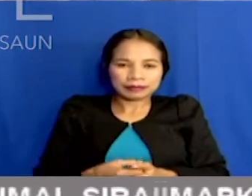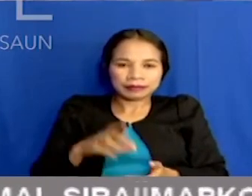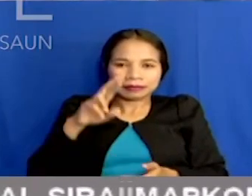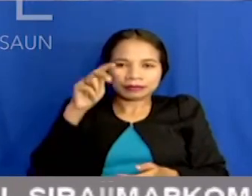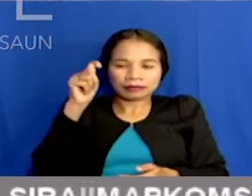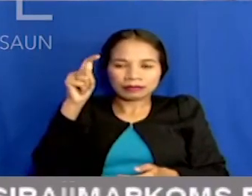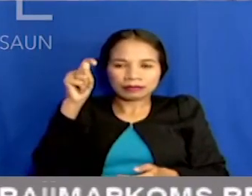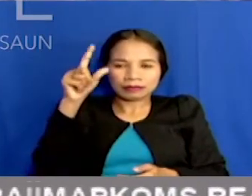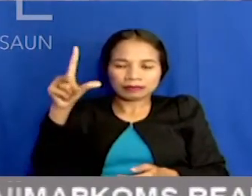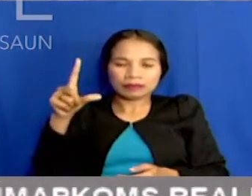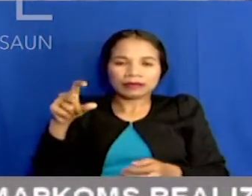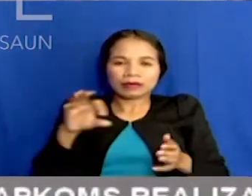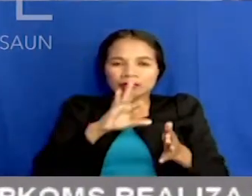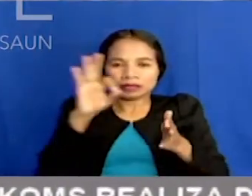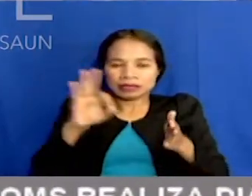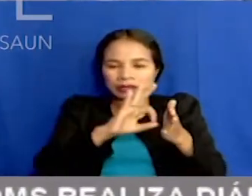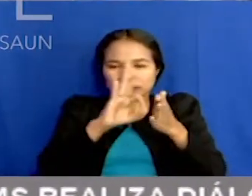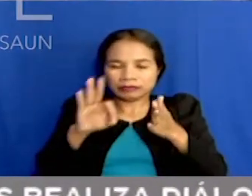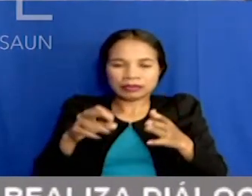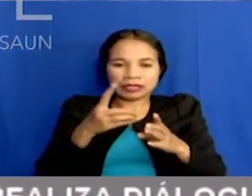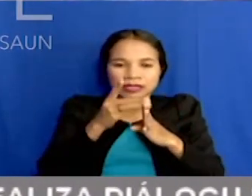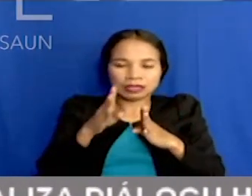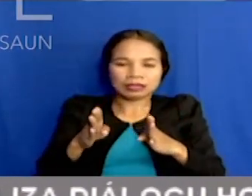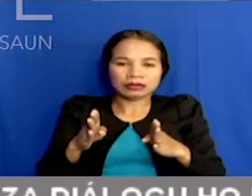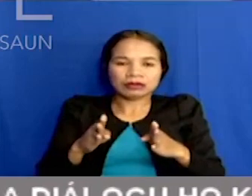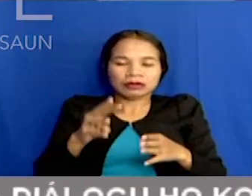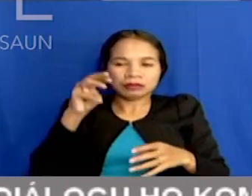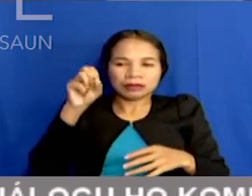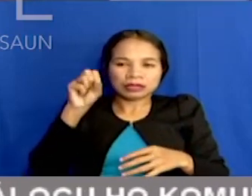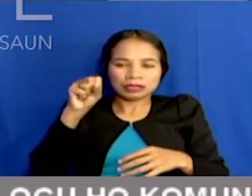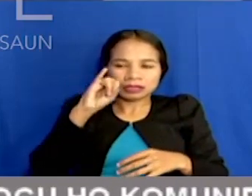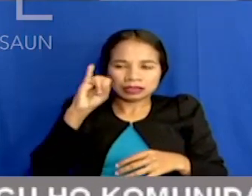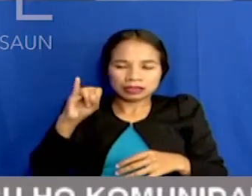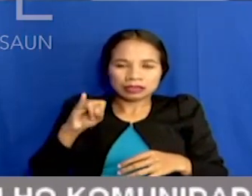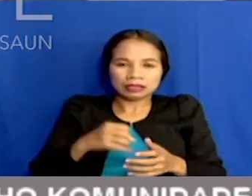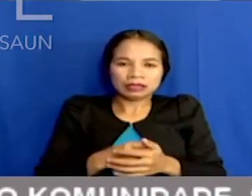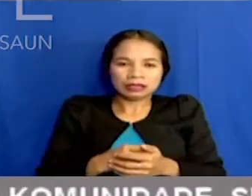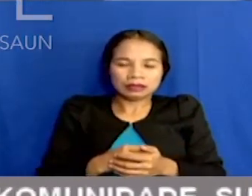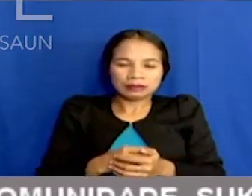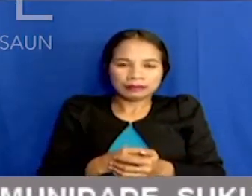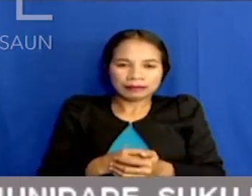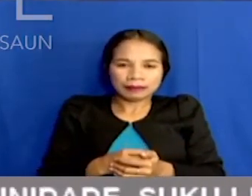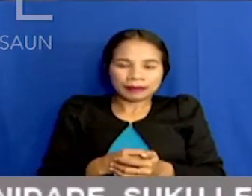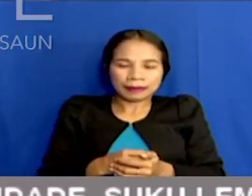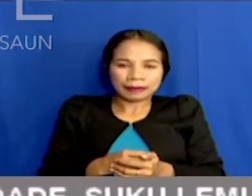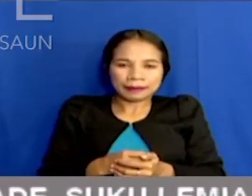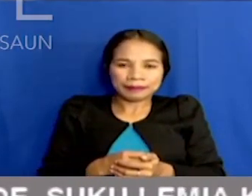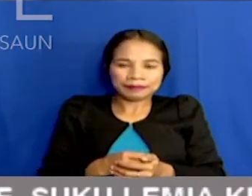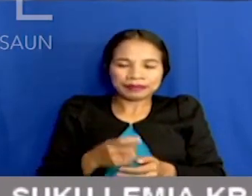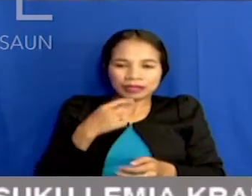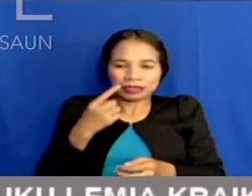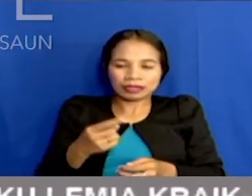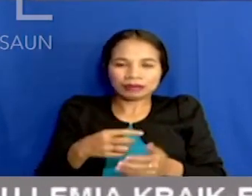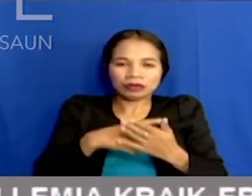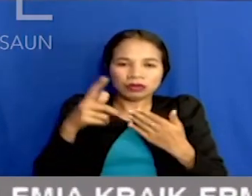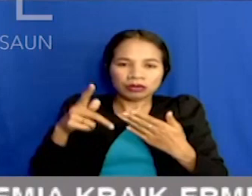Bertetelli, sexta-feira, né, diretor-geral do Ministério Solidariedade Social no Inclusão, Florencio Pina Dias Gonzaga, Teten.